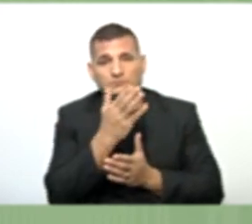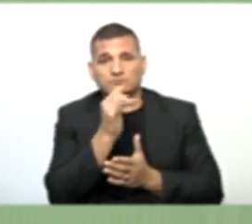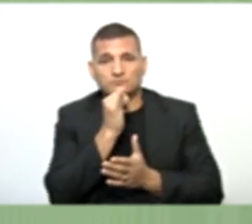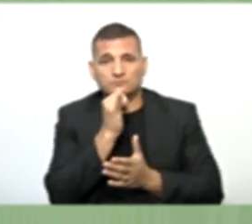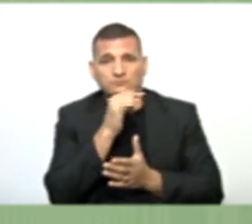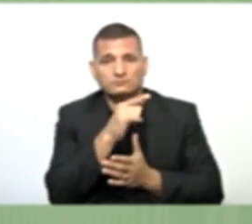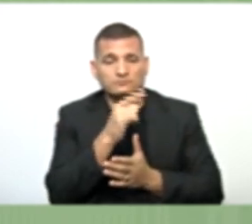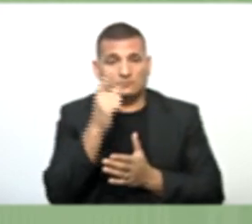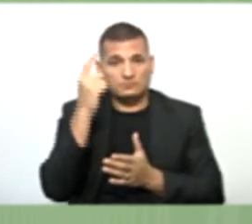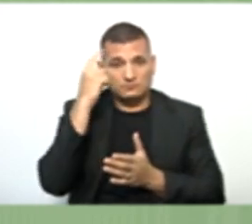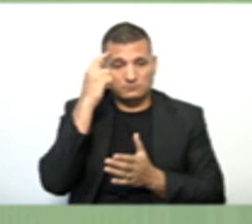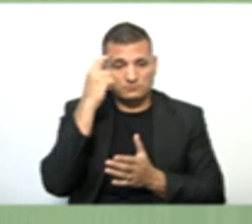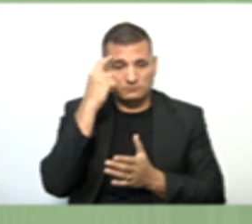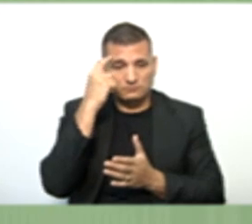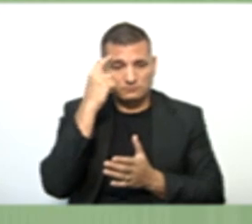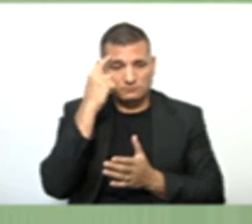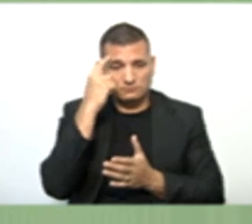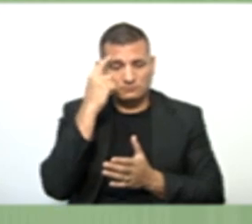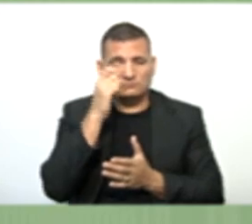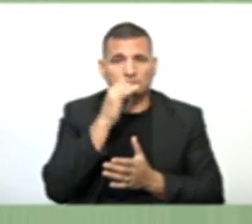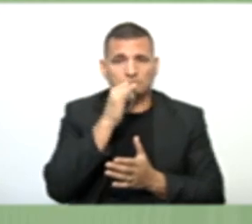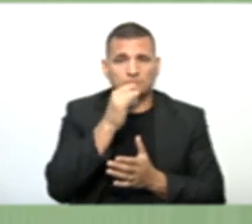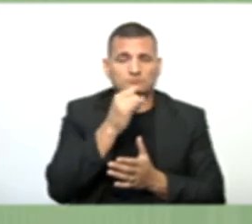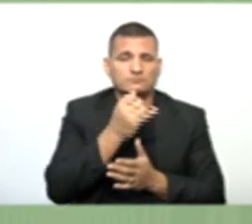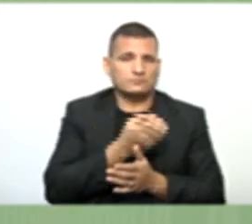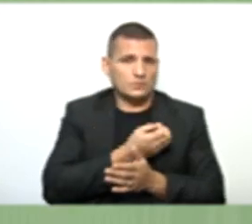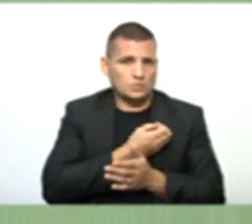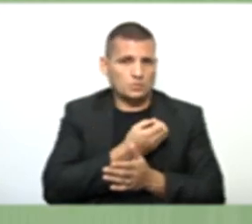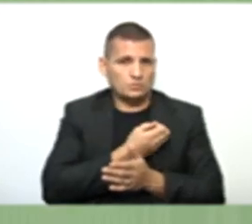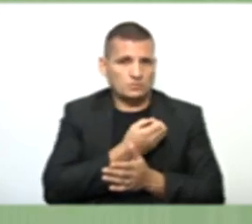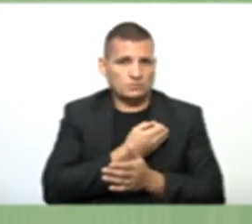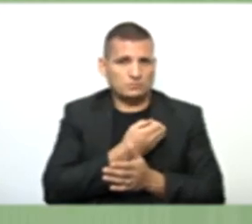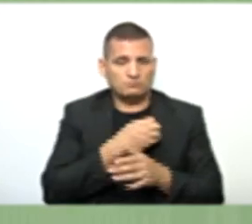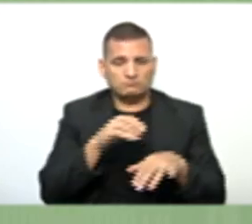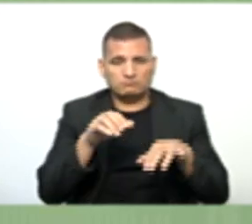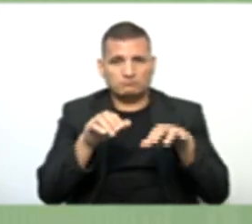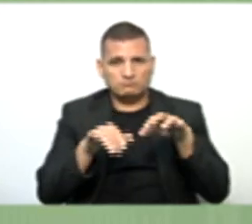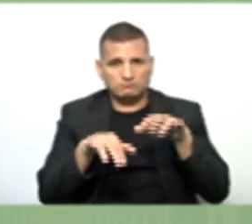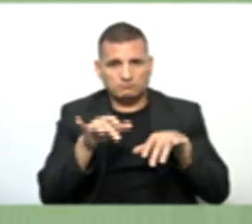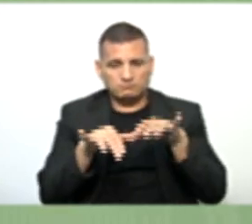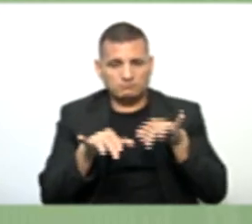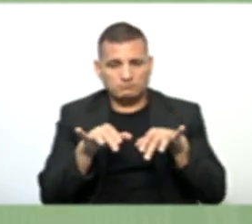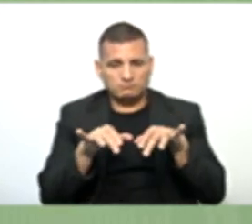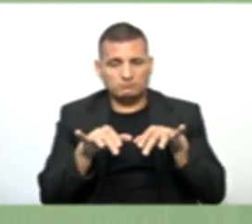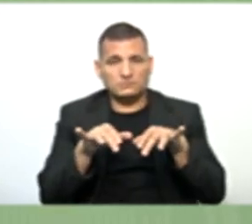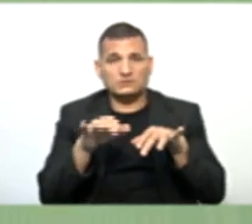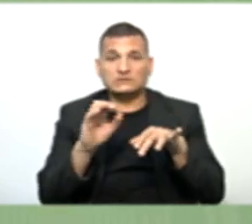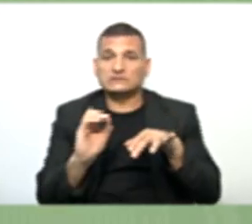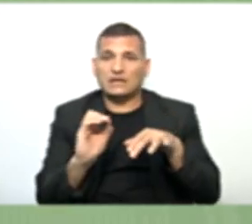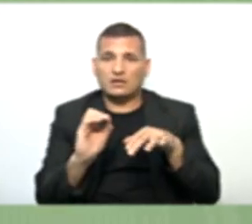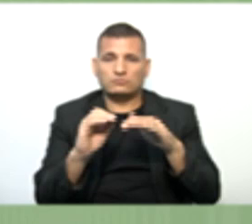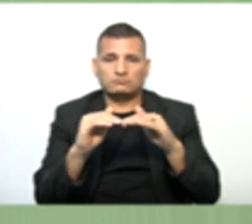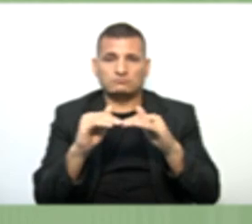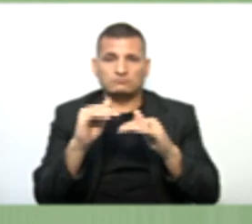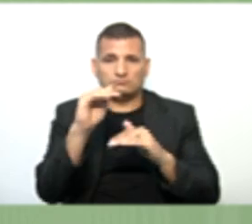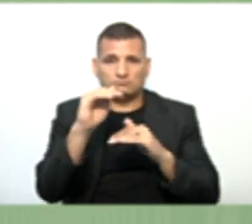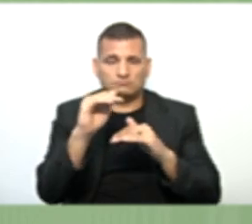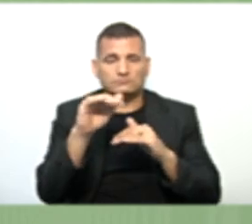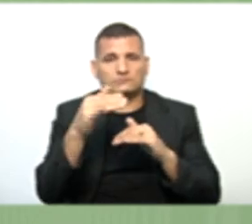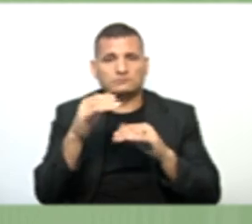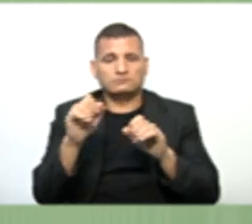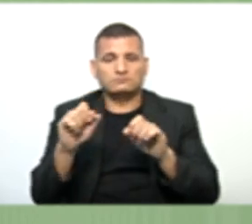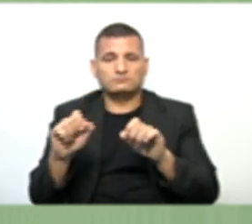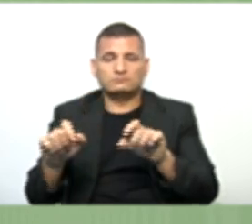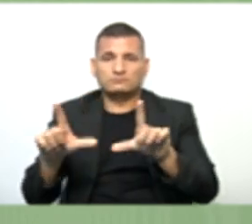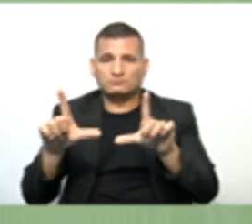nós vamos pensar, ó, se o número digitado, né, pelo usuário for maior que 0, então, o que vai aparecer na